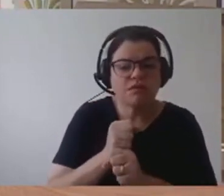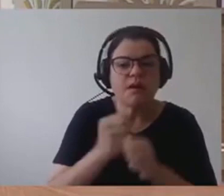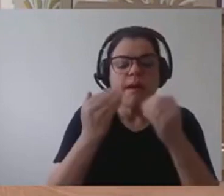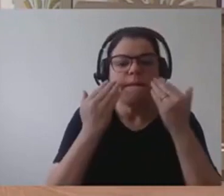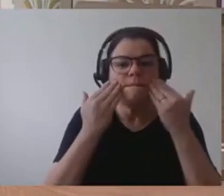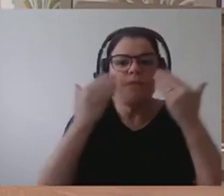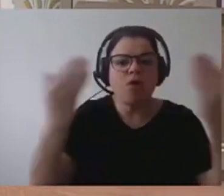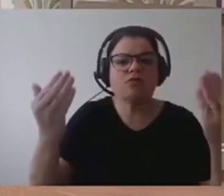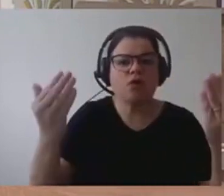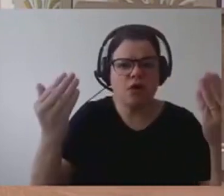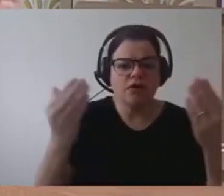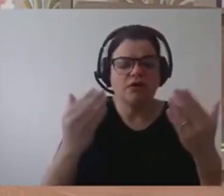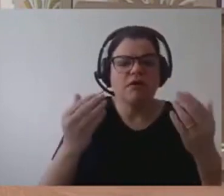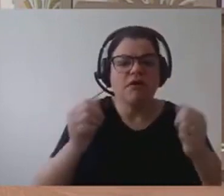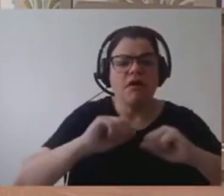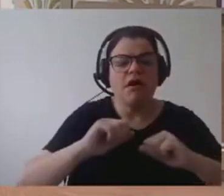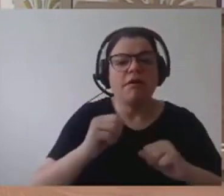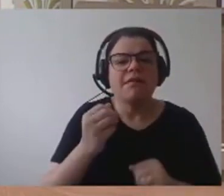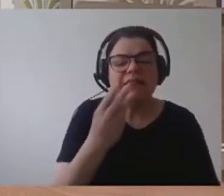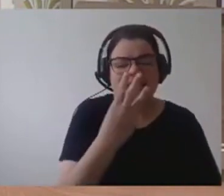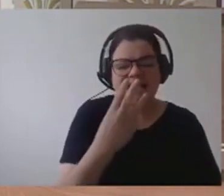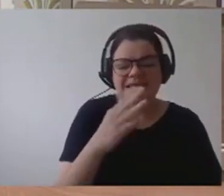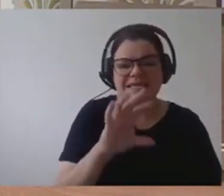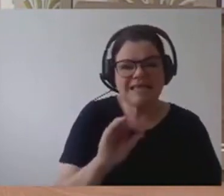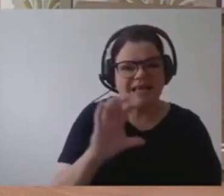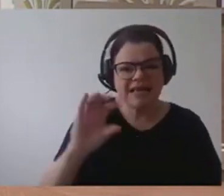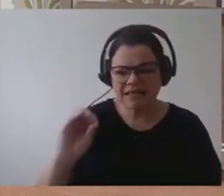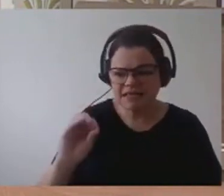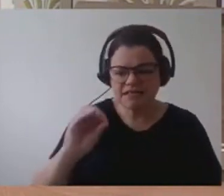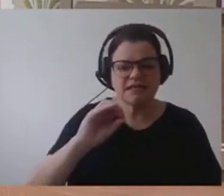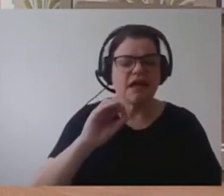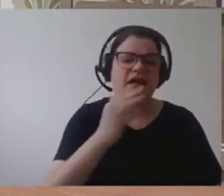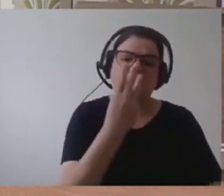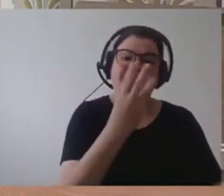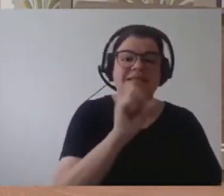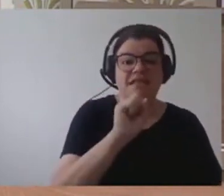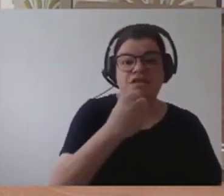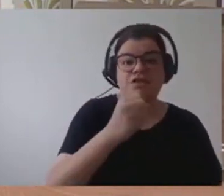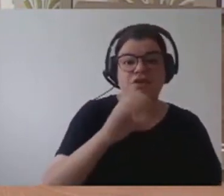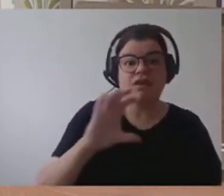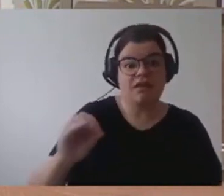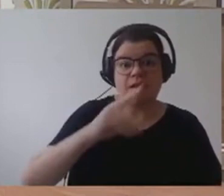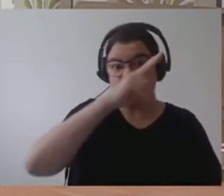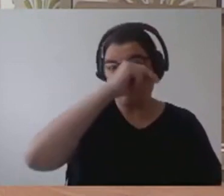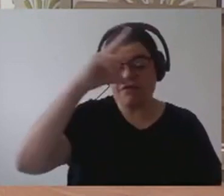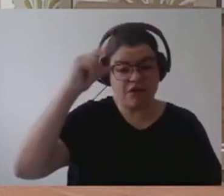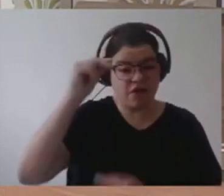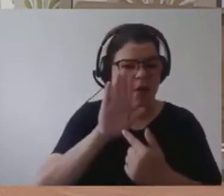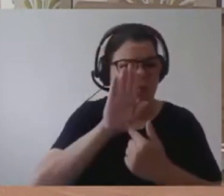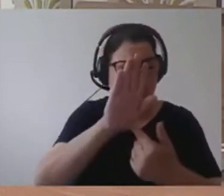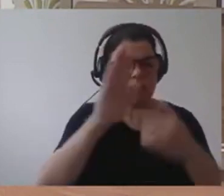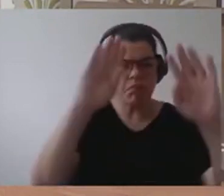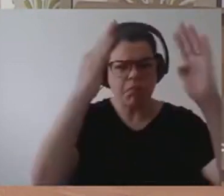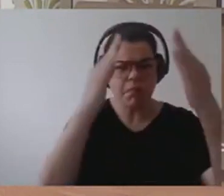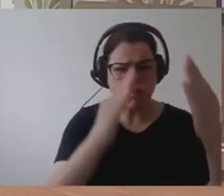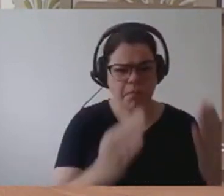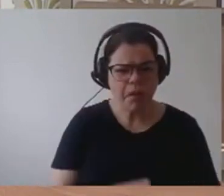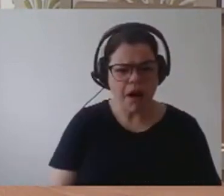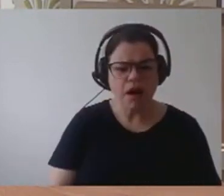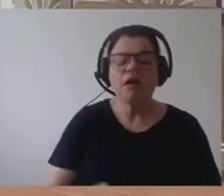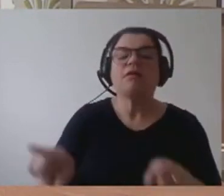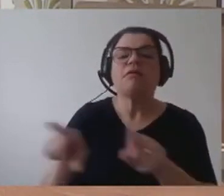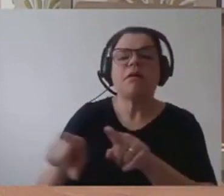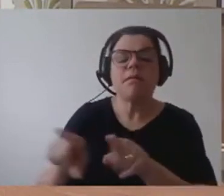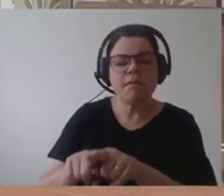380 prefeituras e mais de 380 câmaras municipais do Estado do Paraná através do seus portais